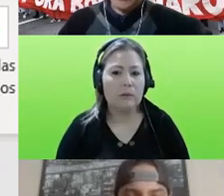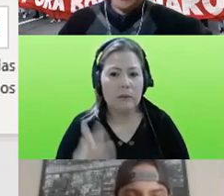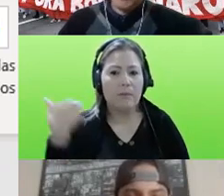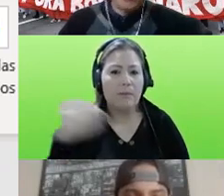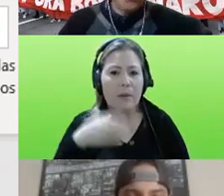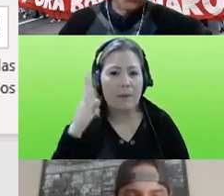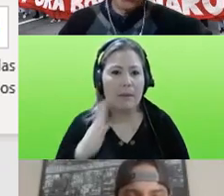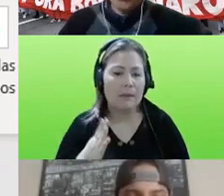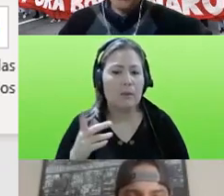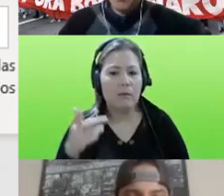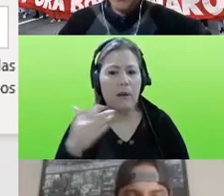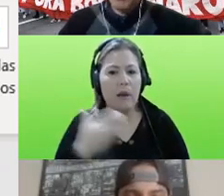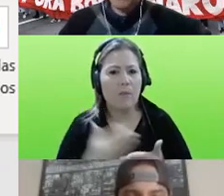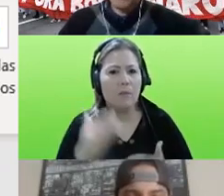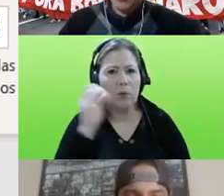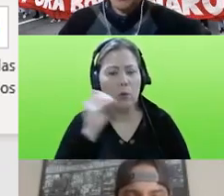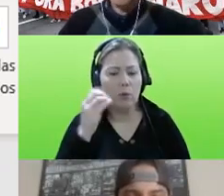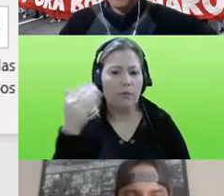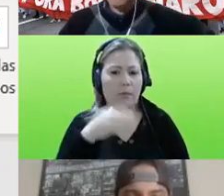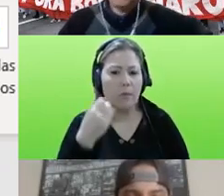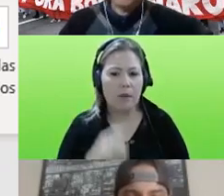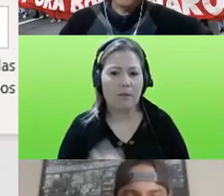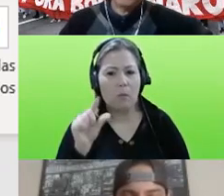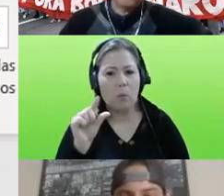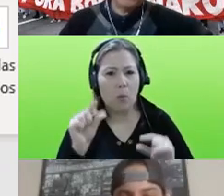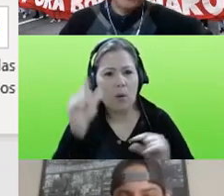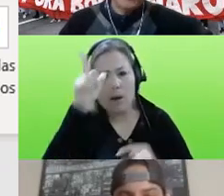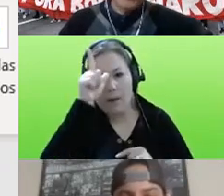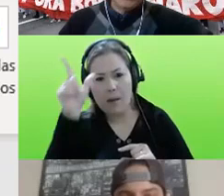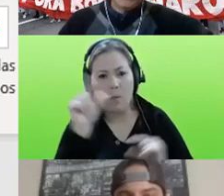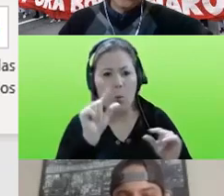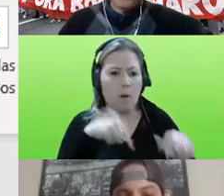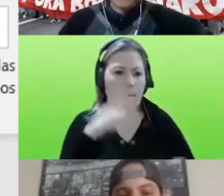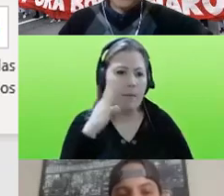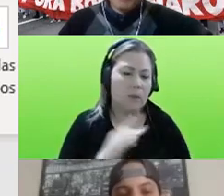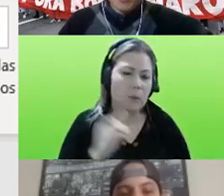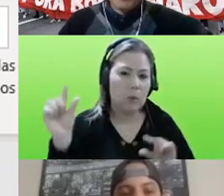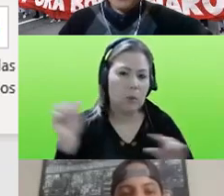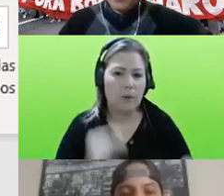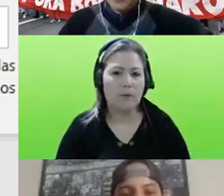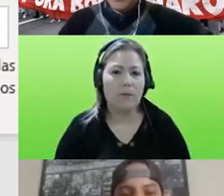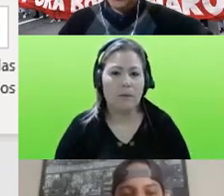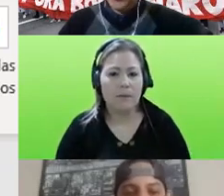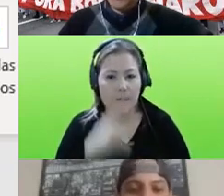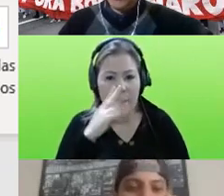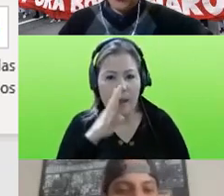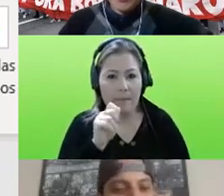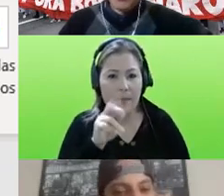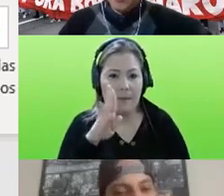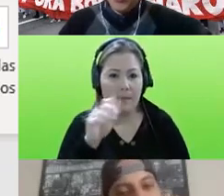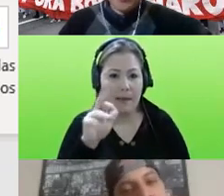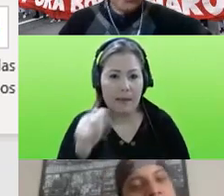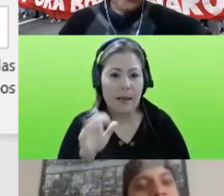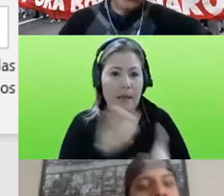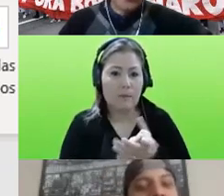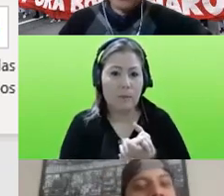em Porto Alegre a partir de outubro. Ele passa um tempo na Alemanha, um tempo no Brasil. como eu disse, a Bárbara, a esposa do Rouanet,